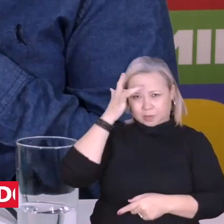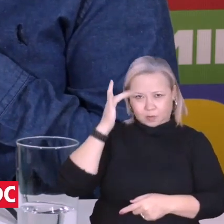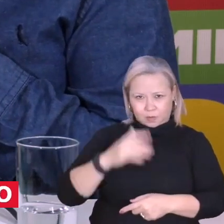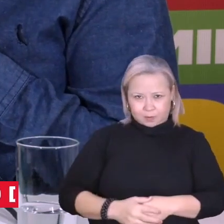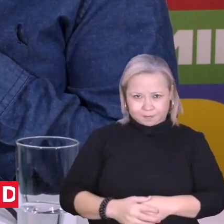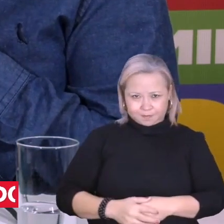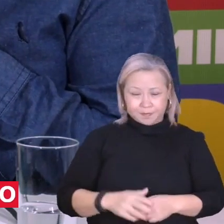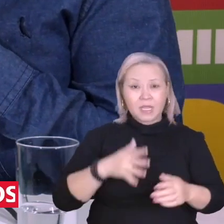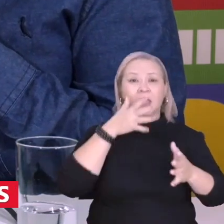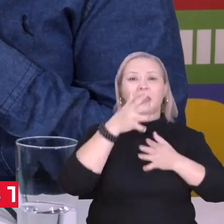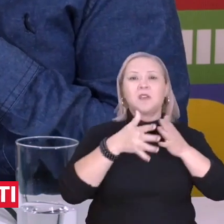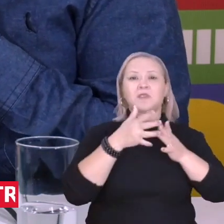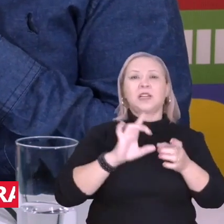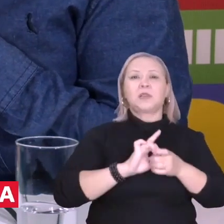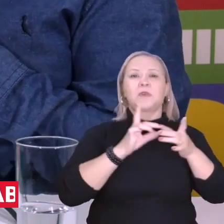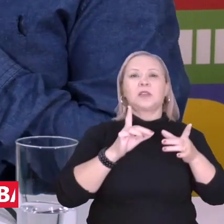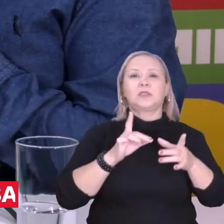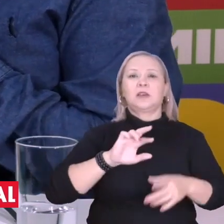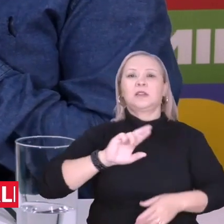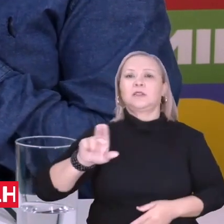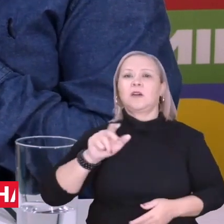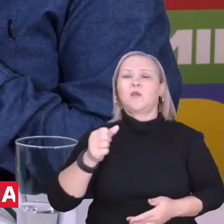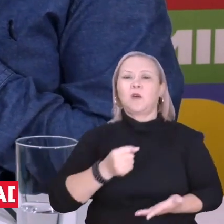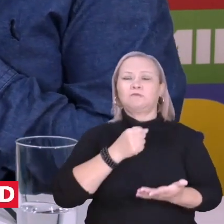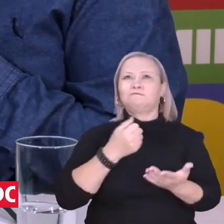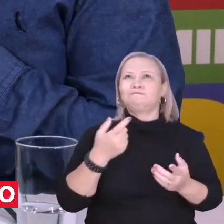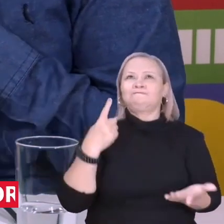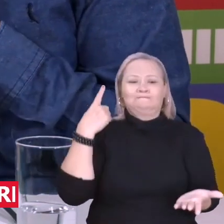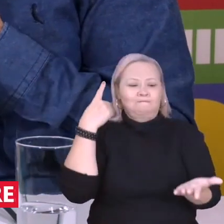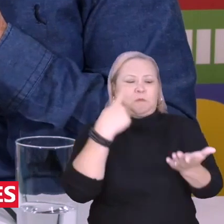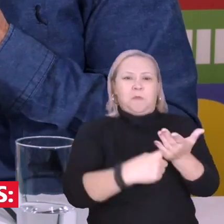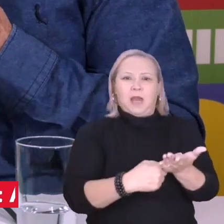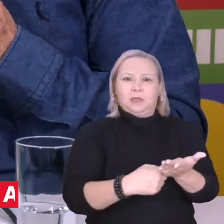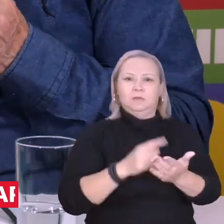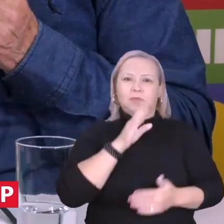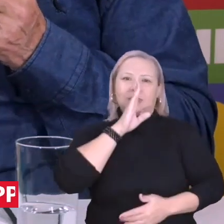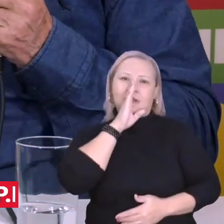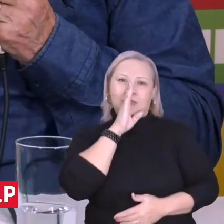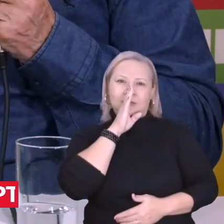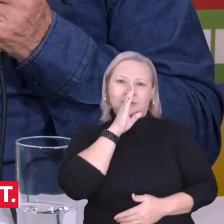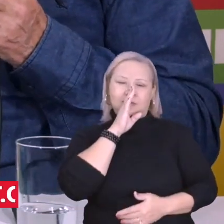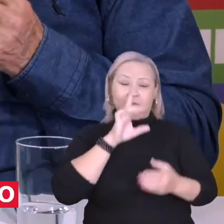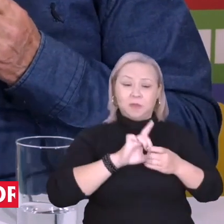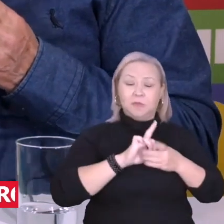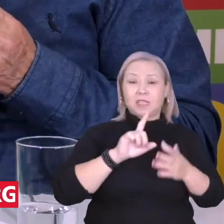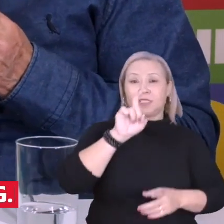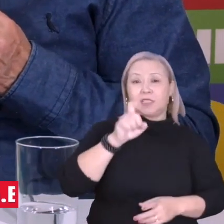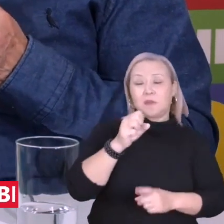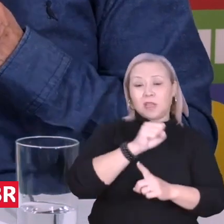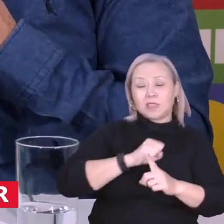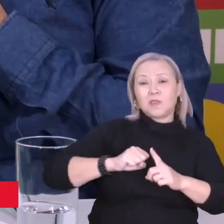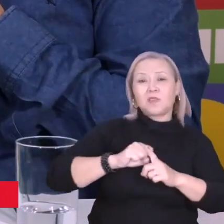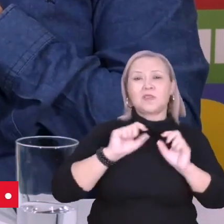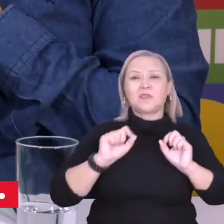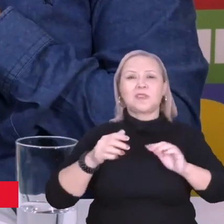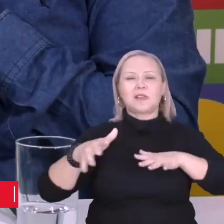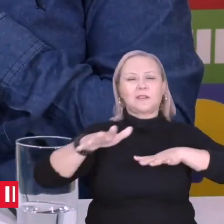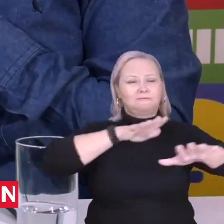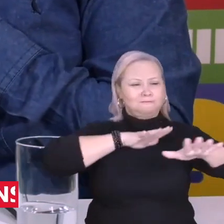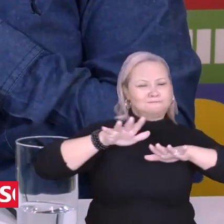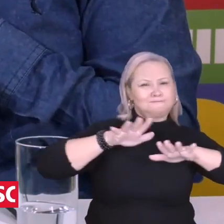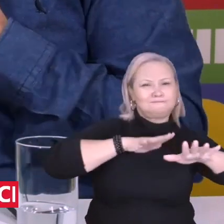escritório político da coligação Brasil da Esperança, em São Paulo. Marina disse que o país vive um momento relevante e grave da sua